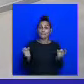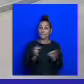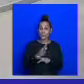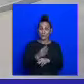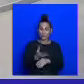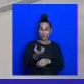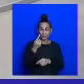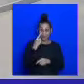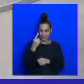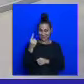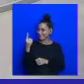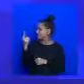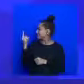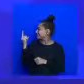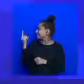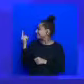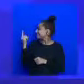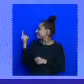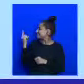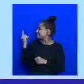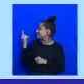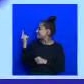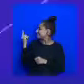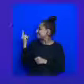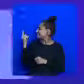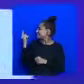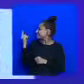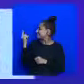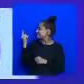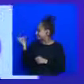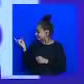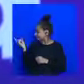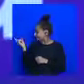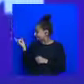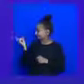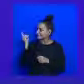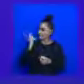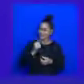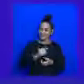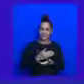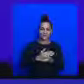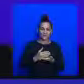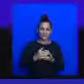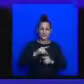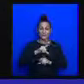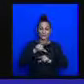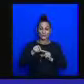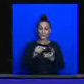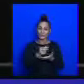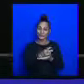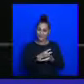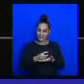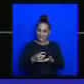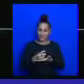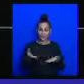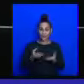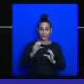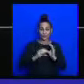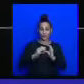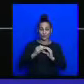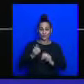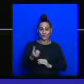está pronto. Bolas posicionadas. Valendo! Está começando o sorteio da Quina. Hoje